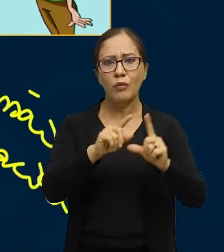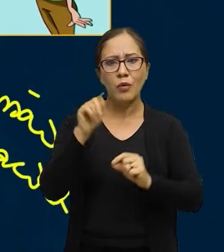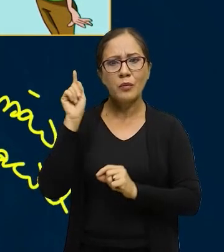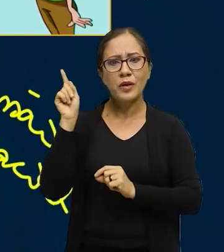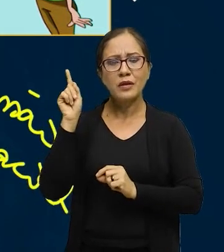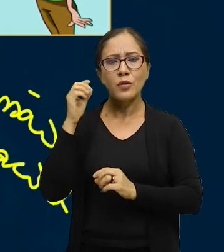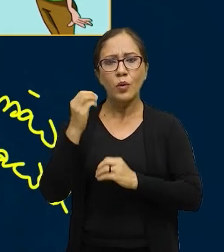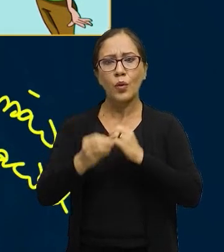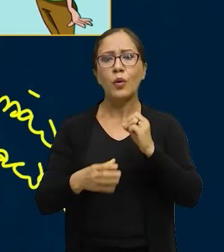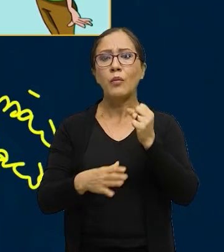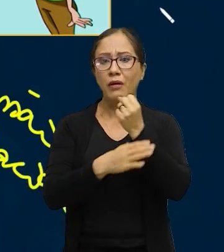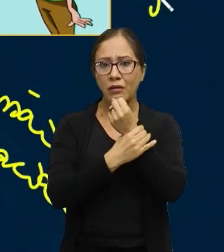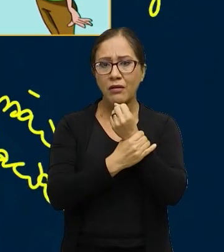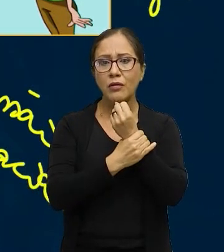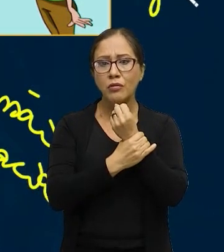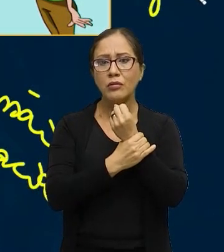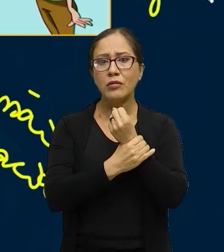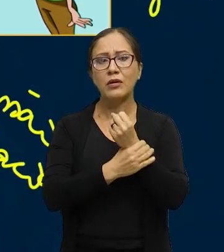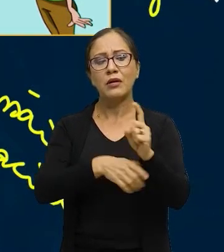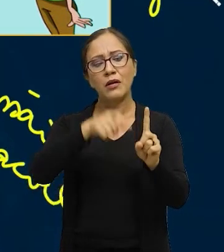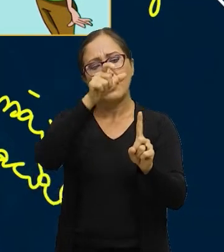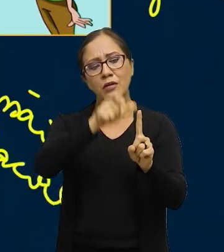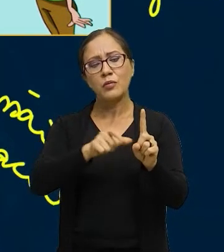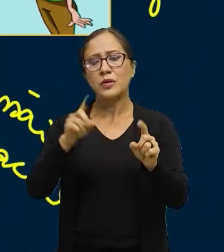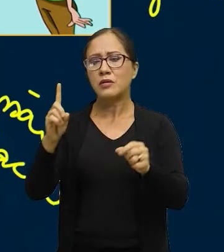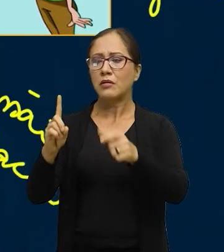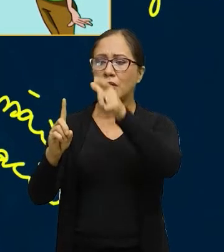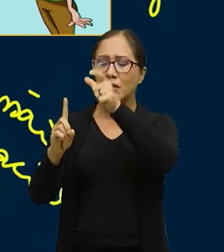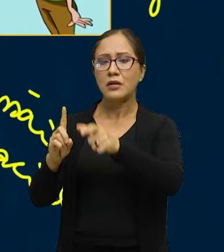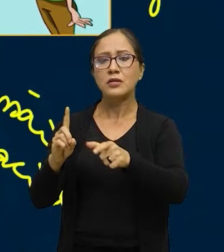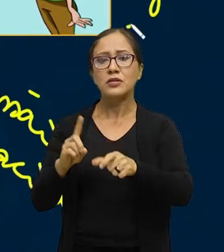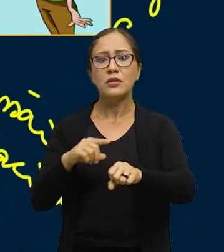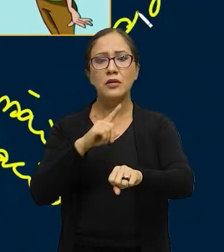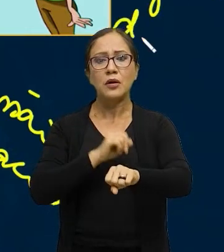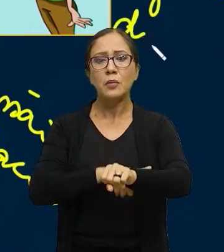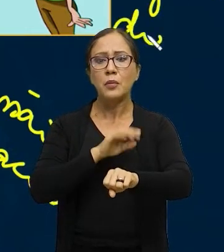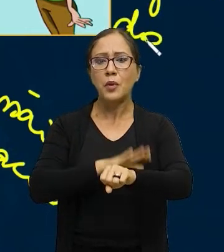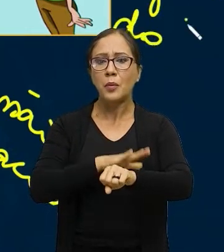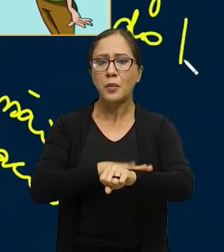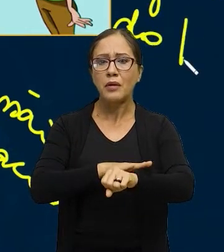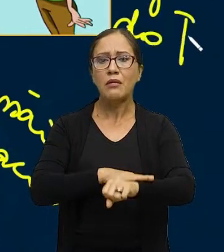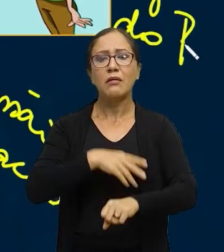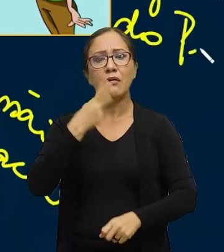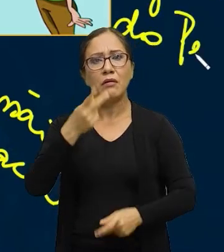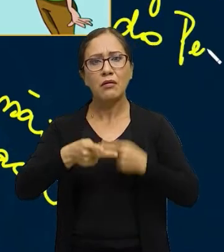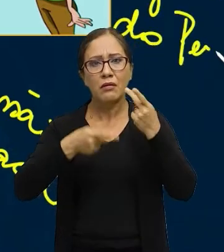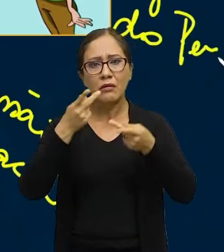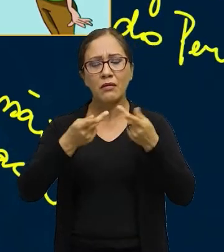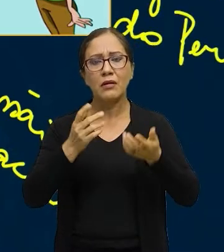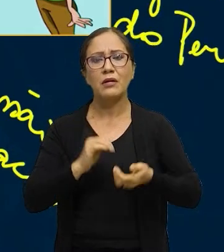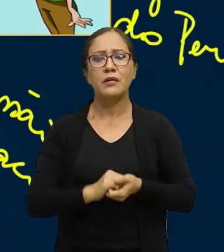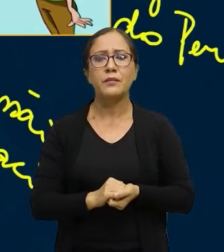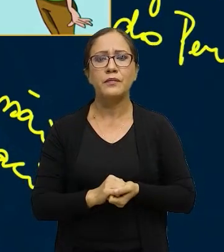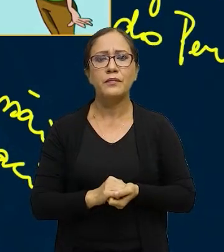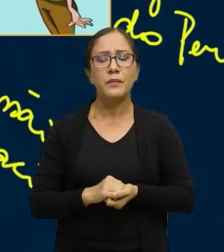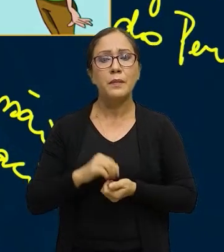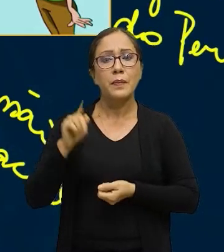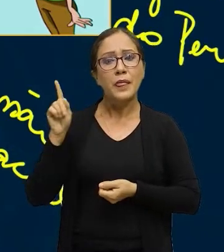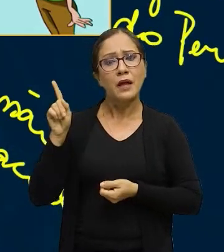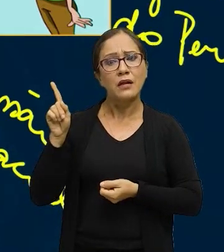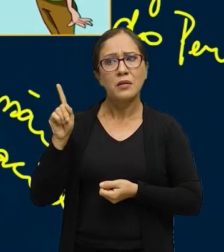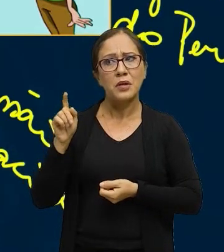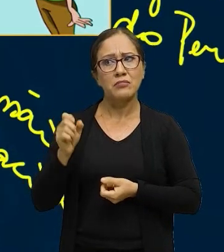A segurança do personagem ao falar, né, desse personagem aqui. Aqui ele estava